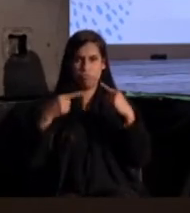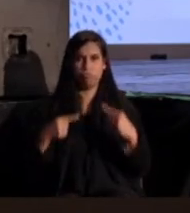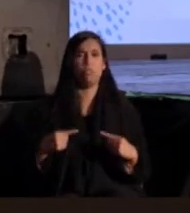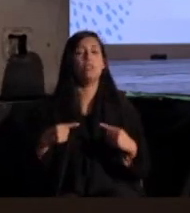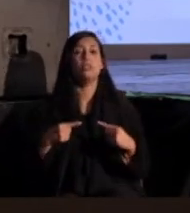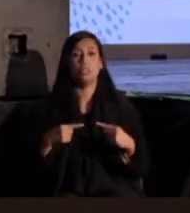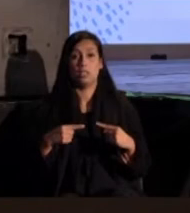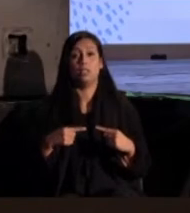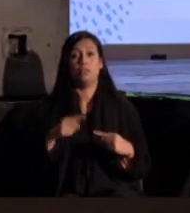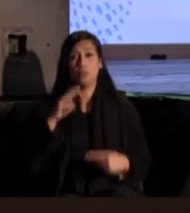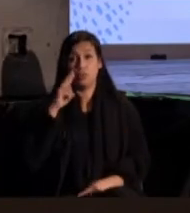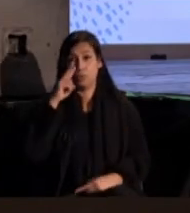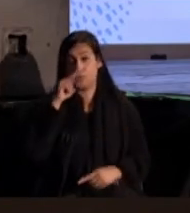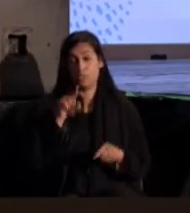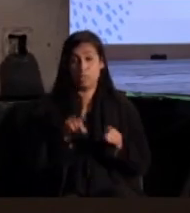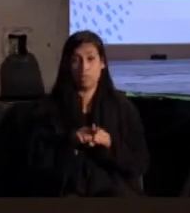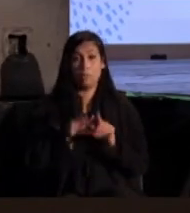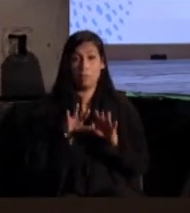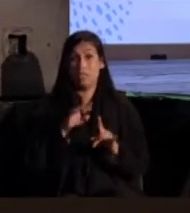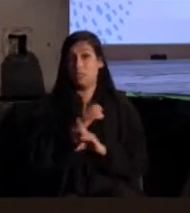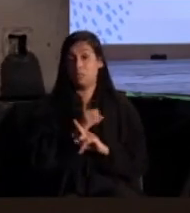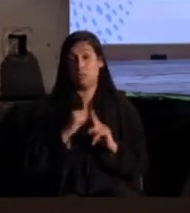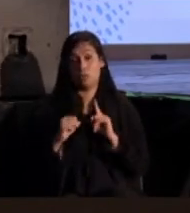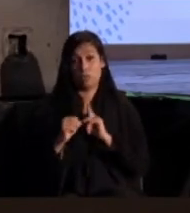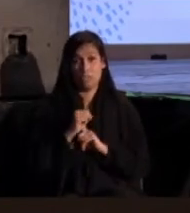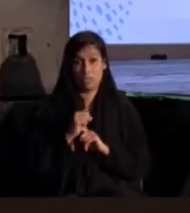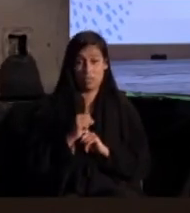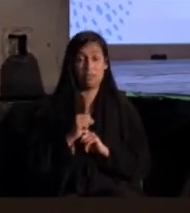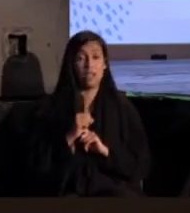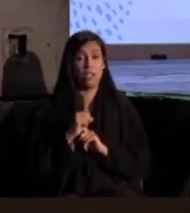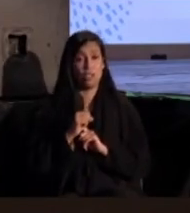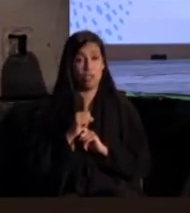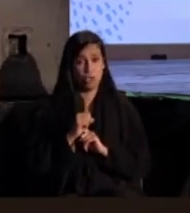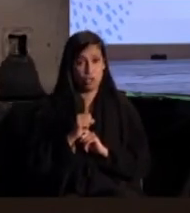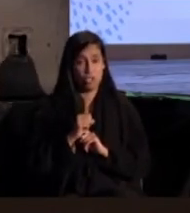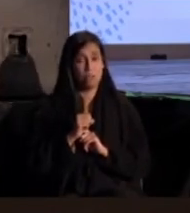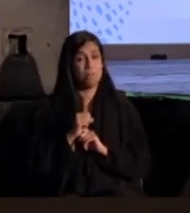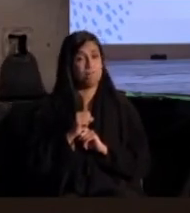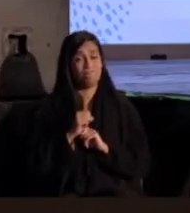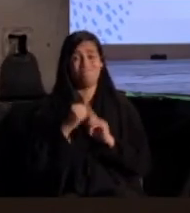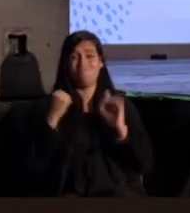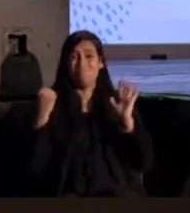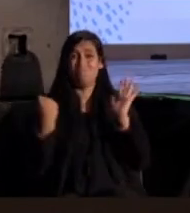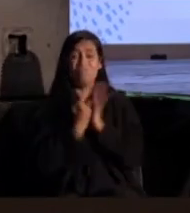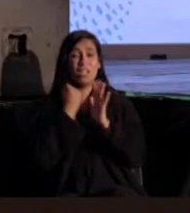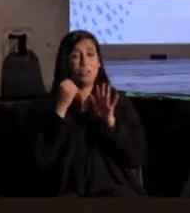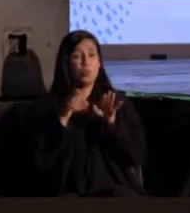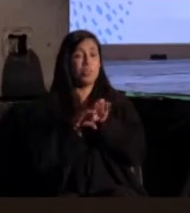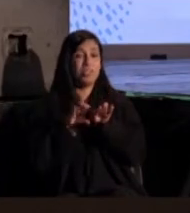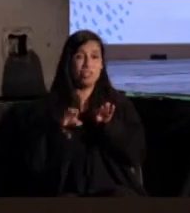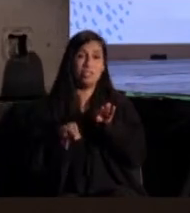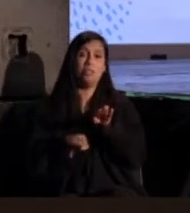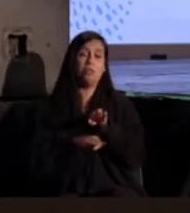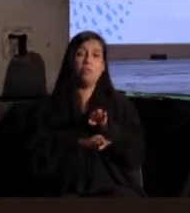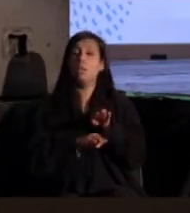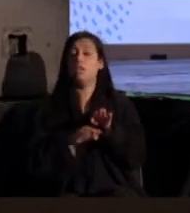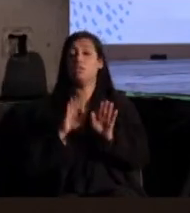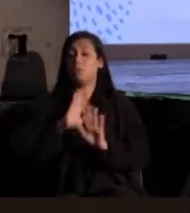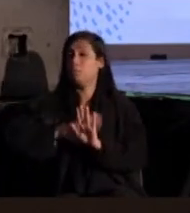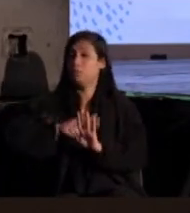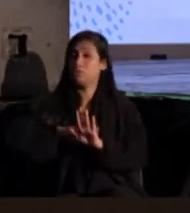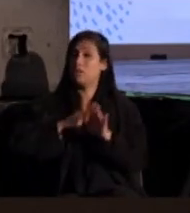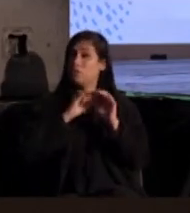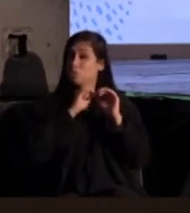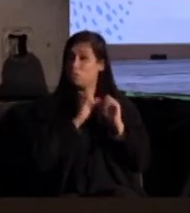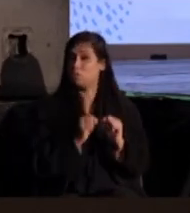tem algumas relações, numa sociedade marcada por muita desigualdade, as relações de poder, elas